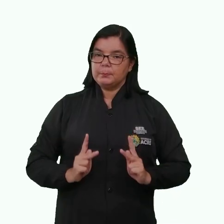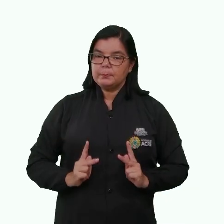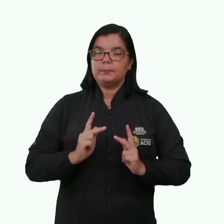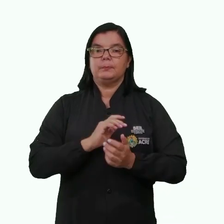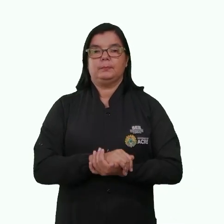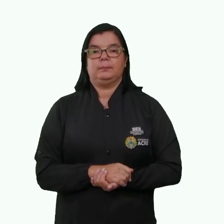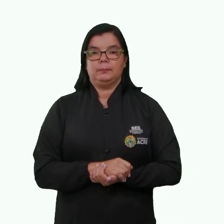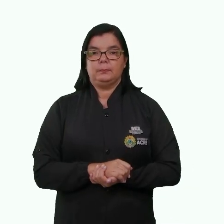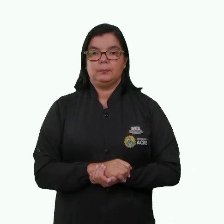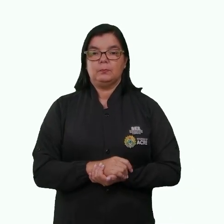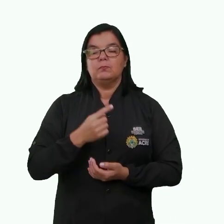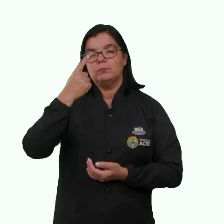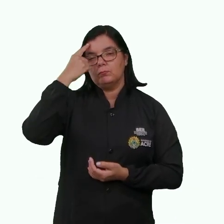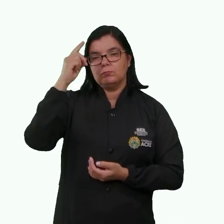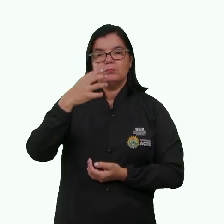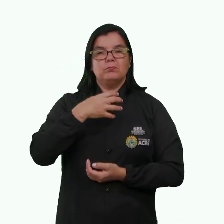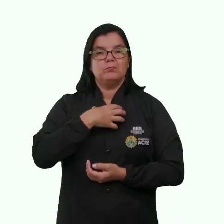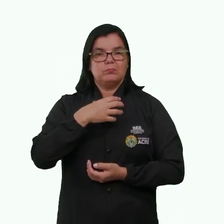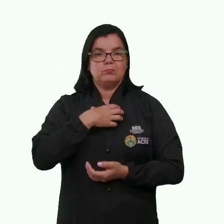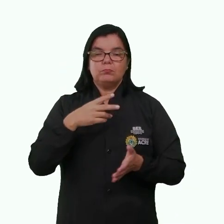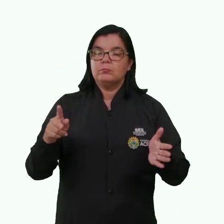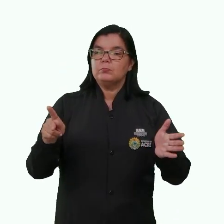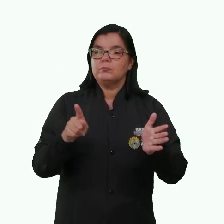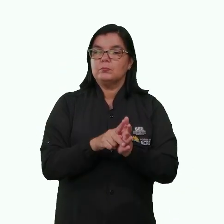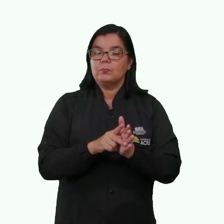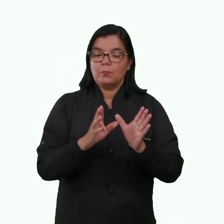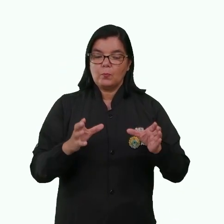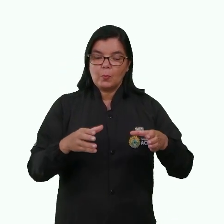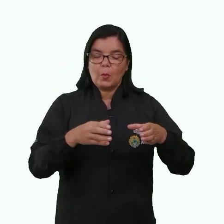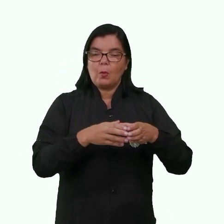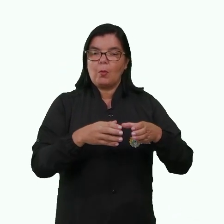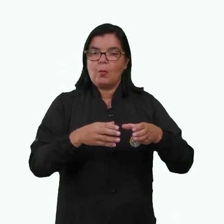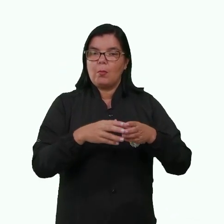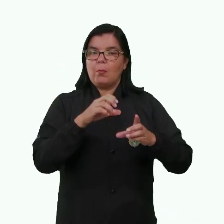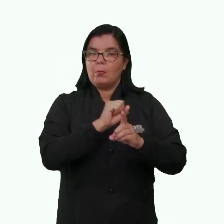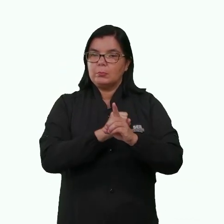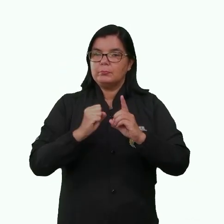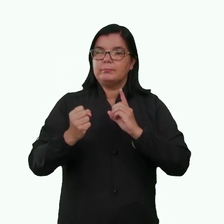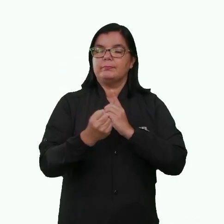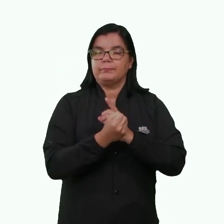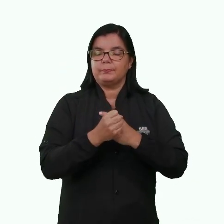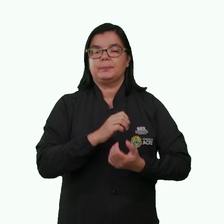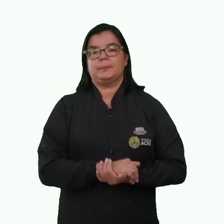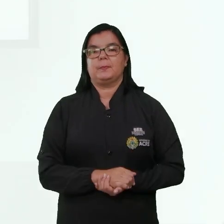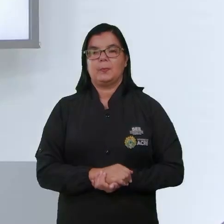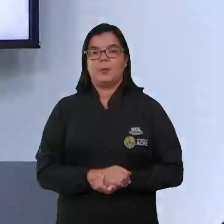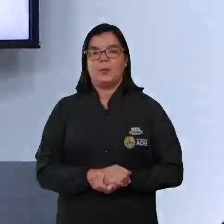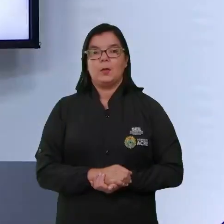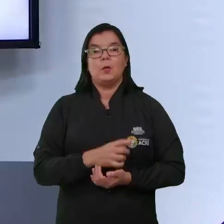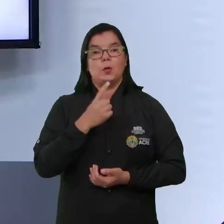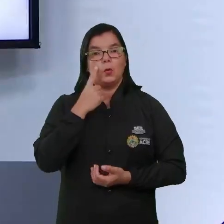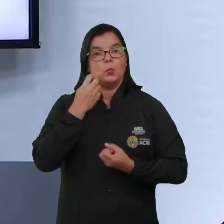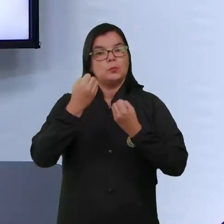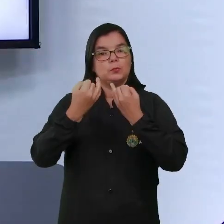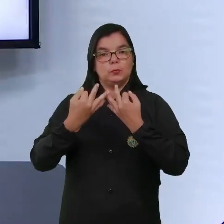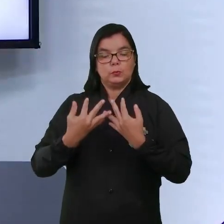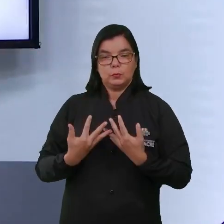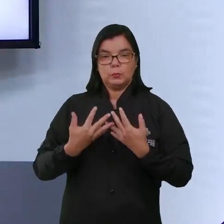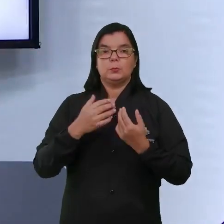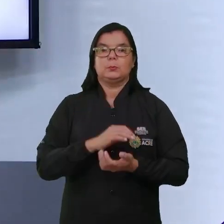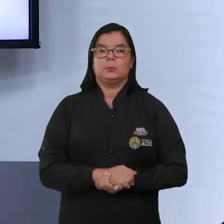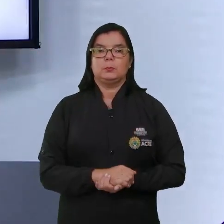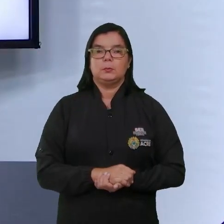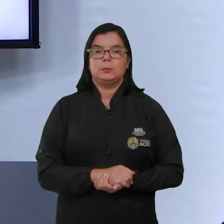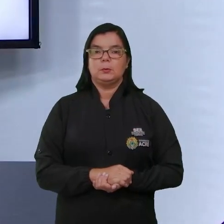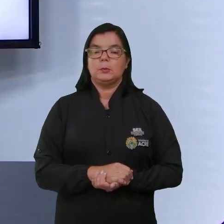comportamentos, criando um sentimento de pertencimento a um grupo social. Então, quando nós tratamos